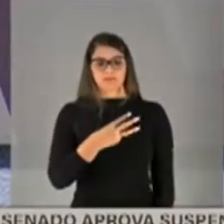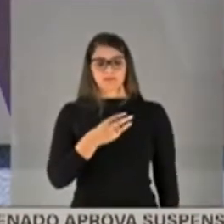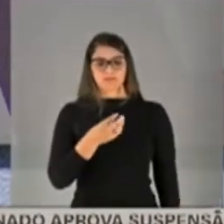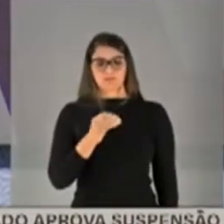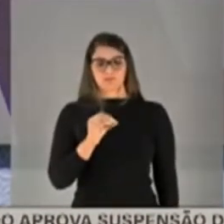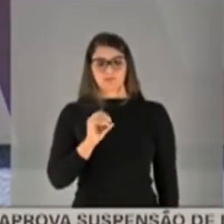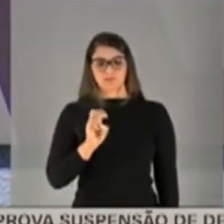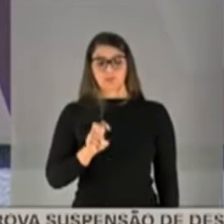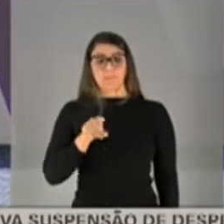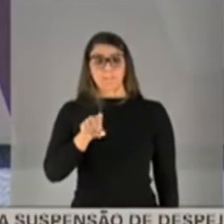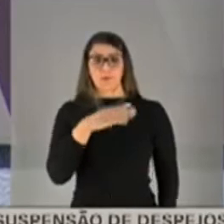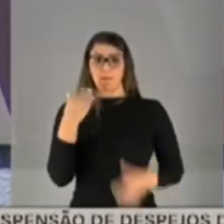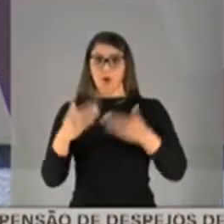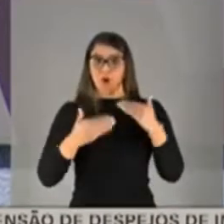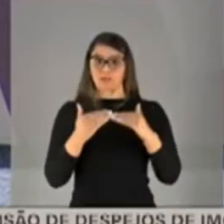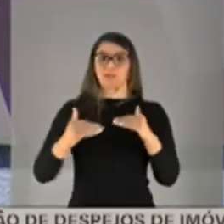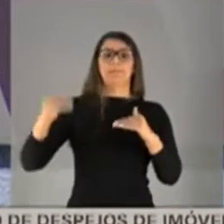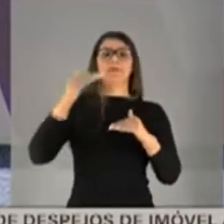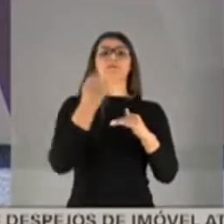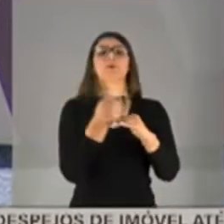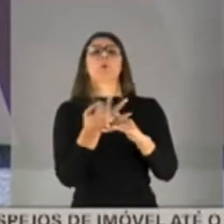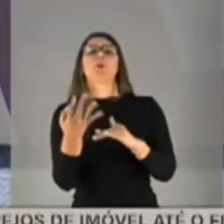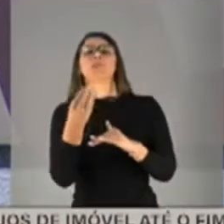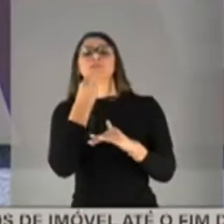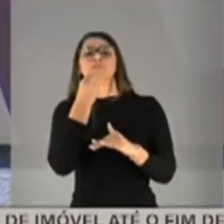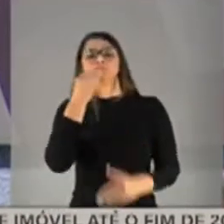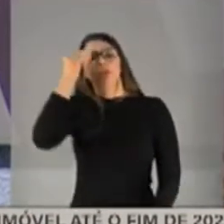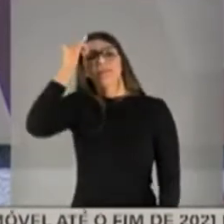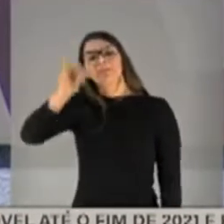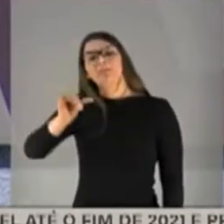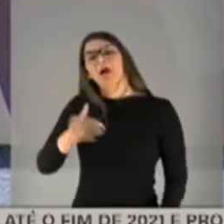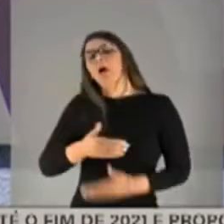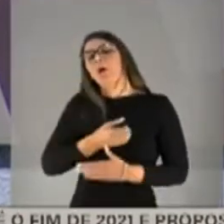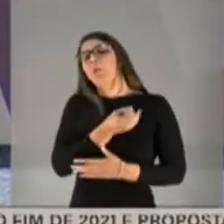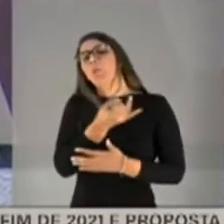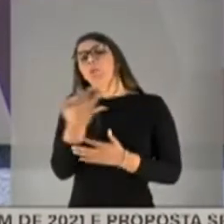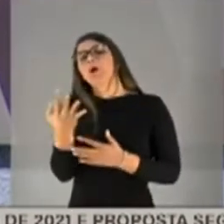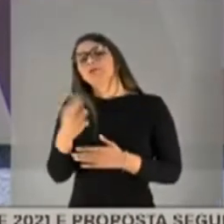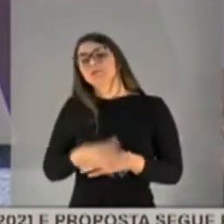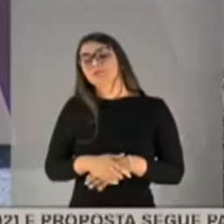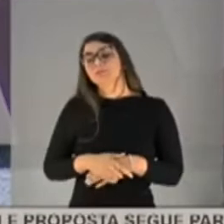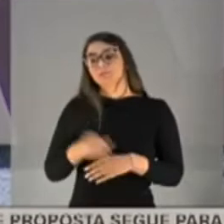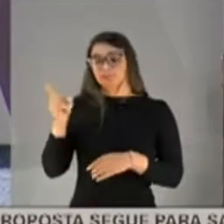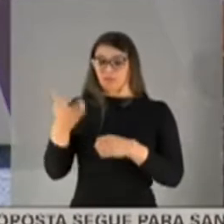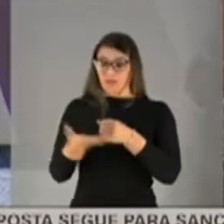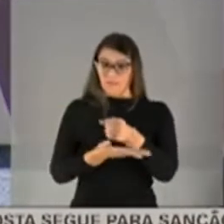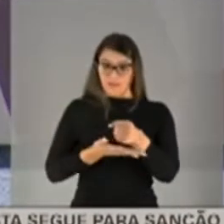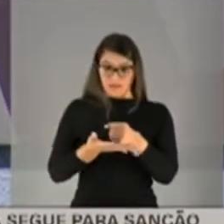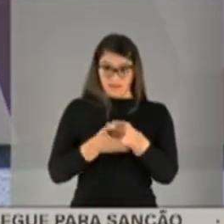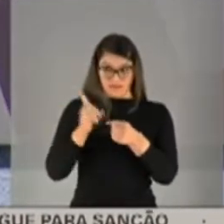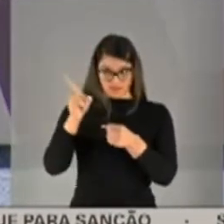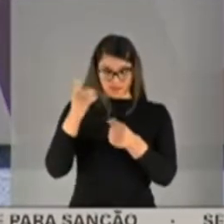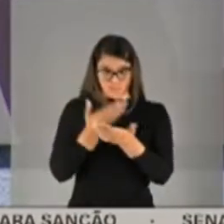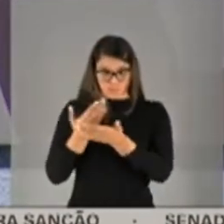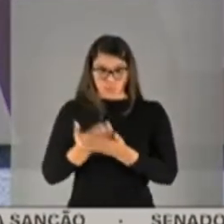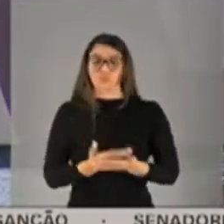Quantas dessas poderiam ter sido evitadas? O próximo slide, por favor. Aqui a gente se baseia nesses estudos